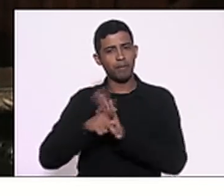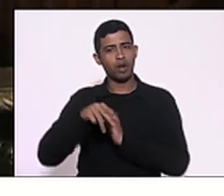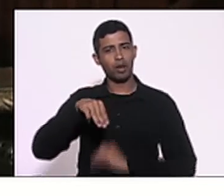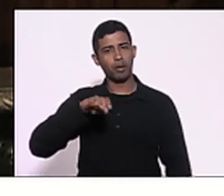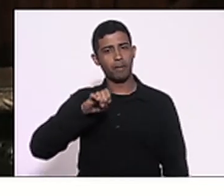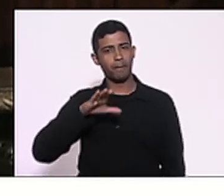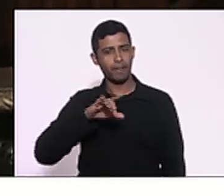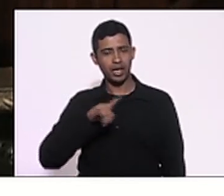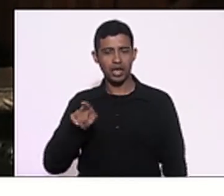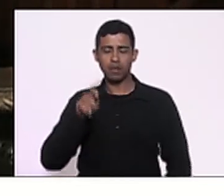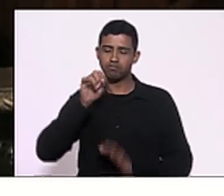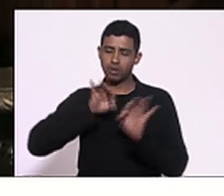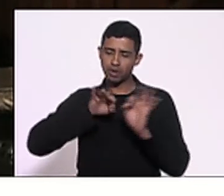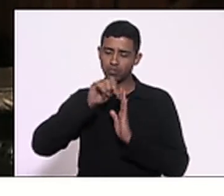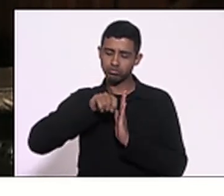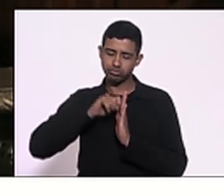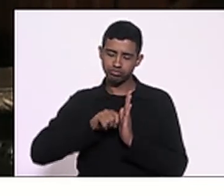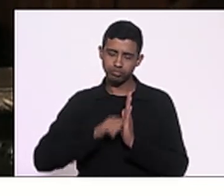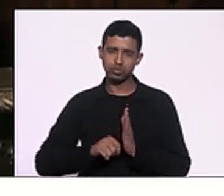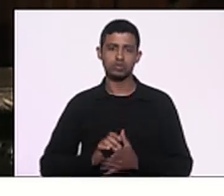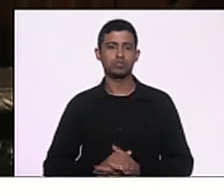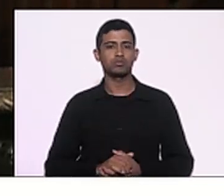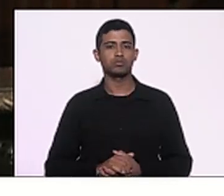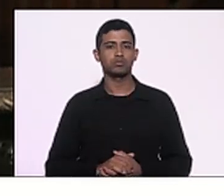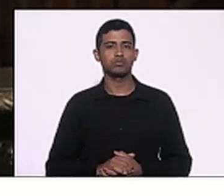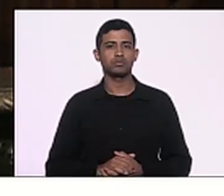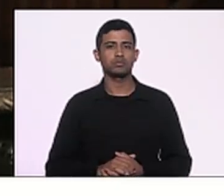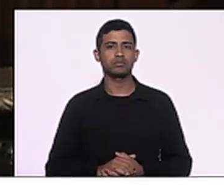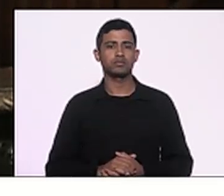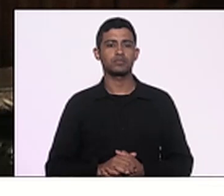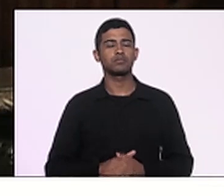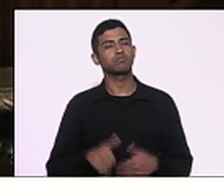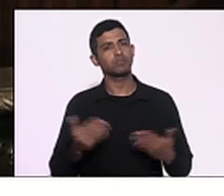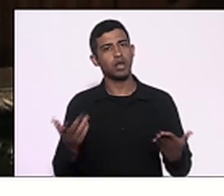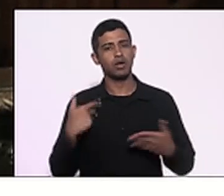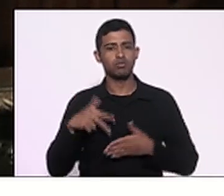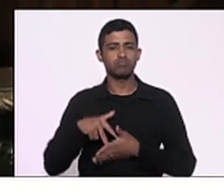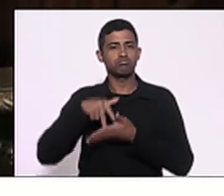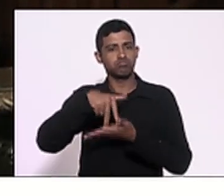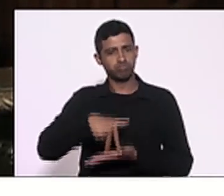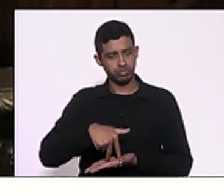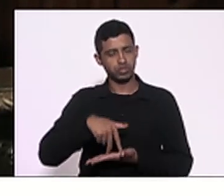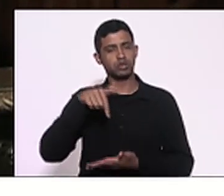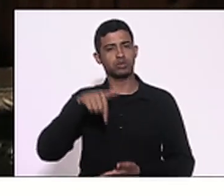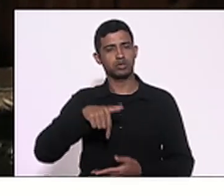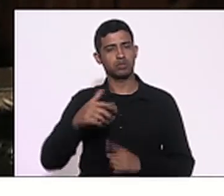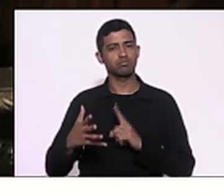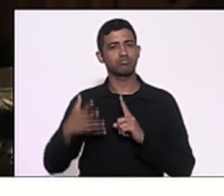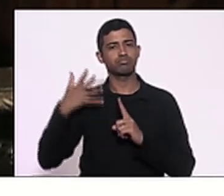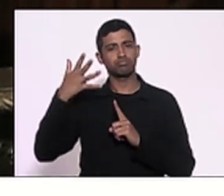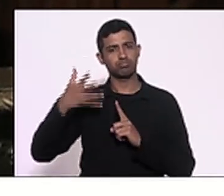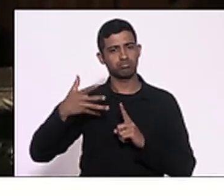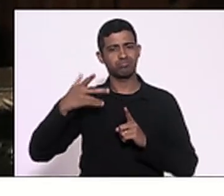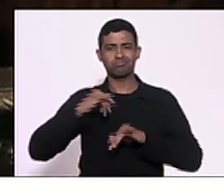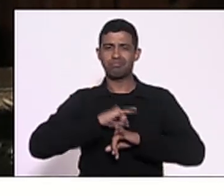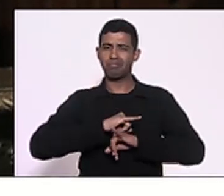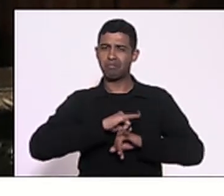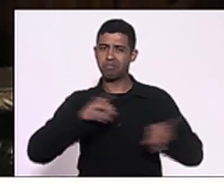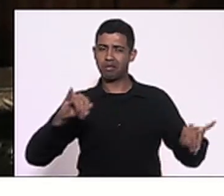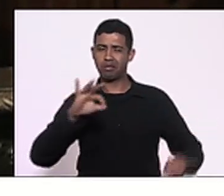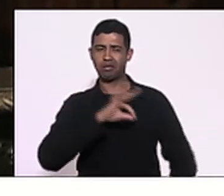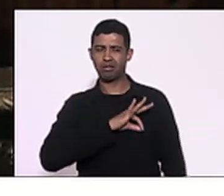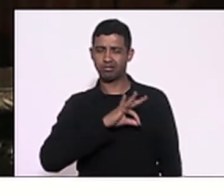universitária, que fazem processo de escolha de seu dirigente, como manda a lei. Não foi uma invenção da comunidade acadêmica do Cefet, não. Fizeram a